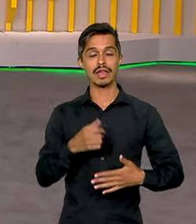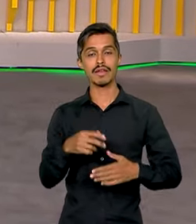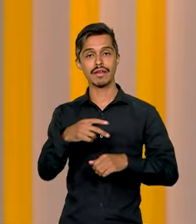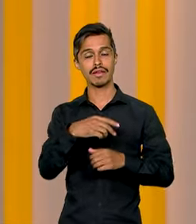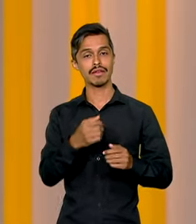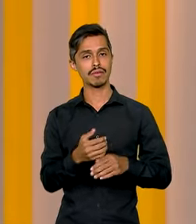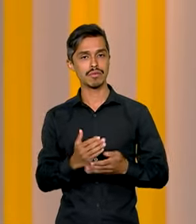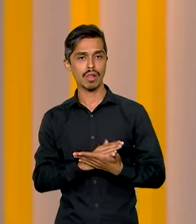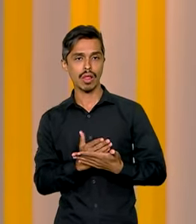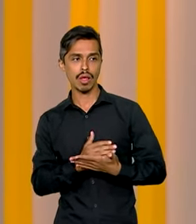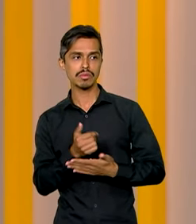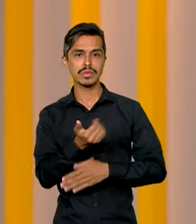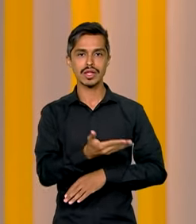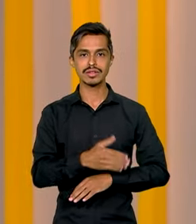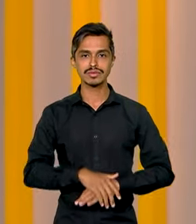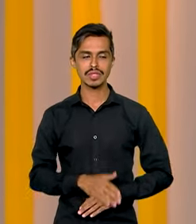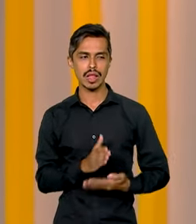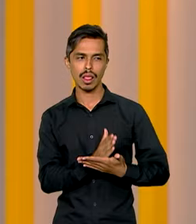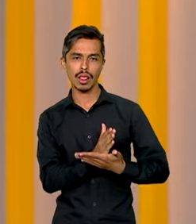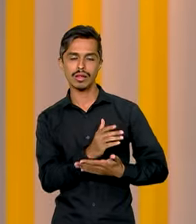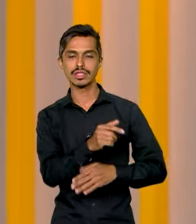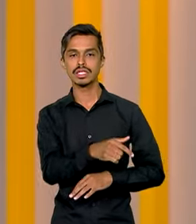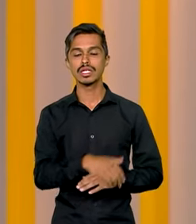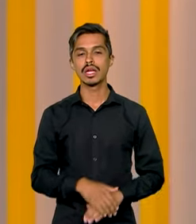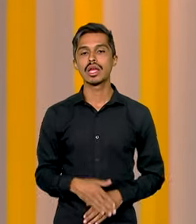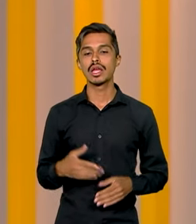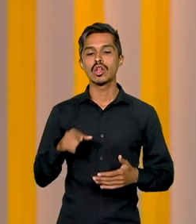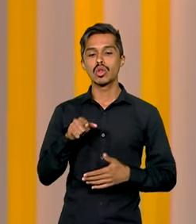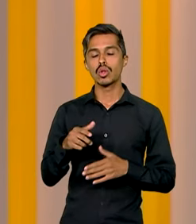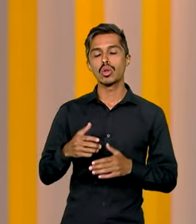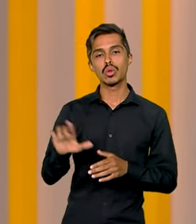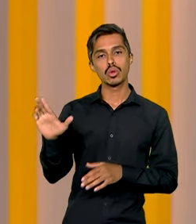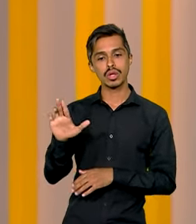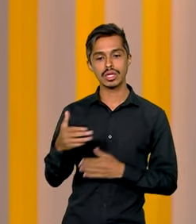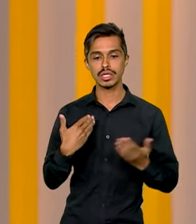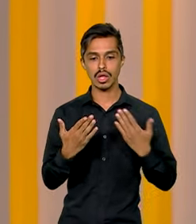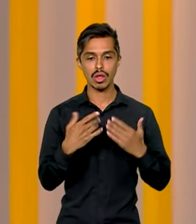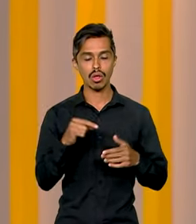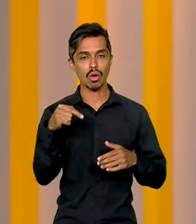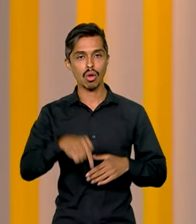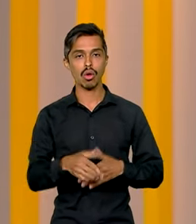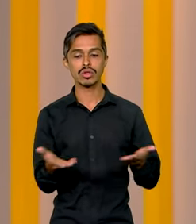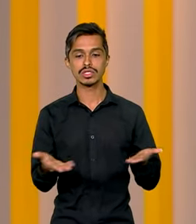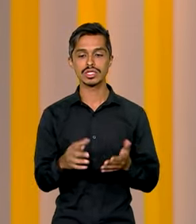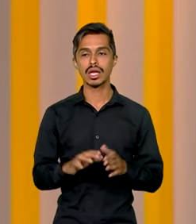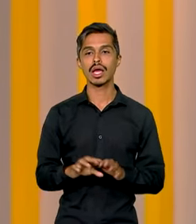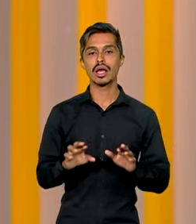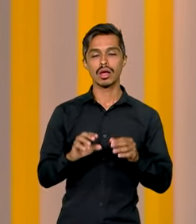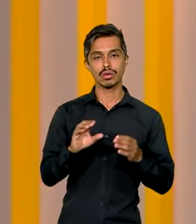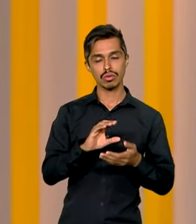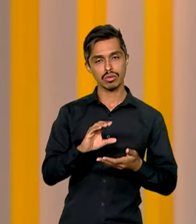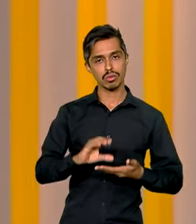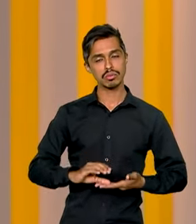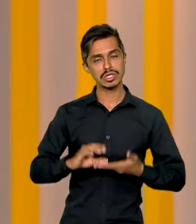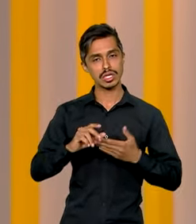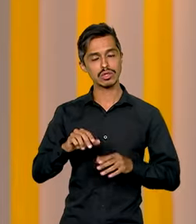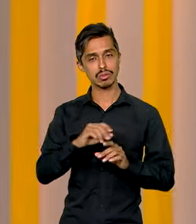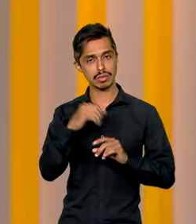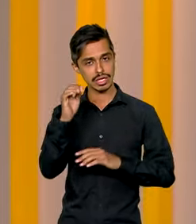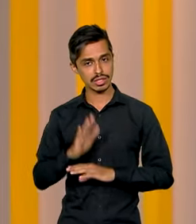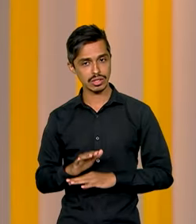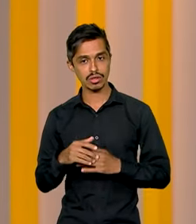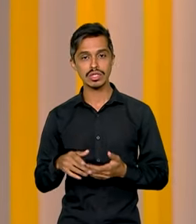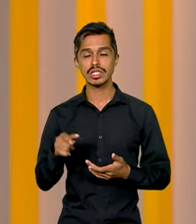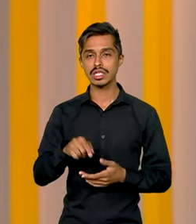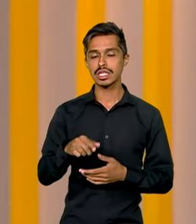Fronteira Lula discursou Hoje no encerramento da Cúpula da comunidade do Caribe na cidade de georget capital do país